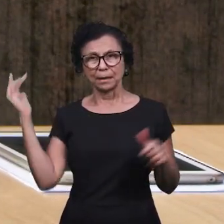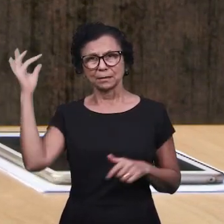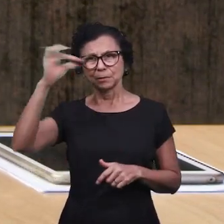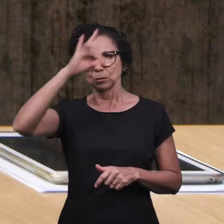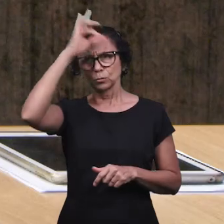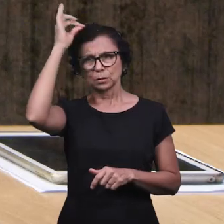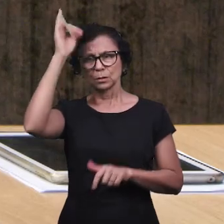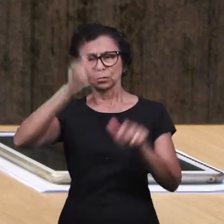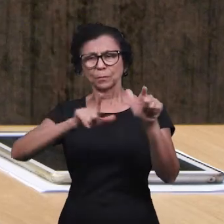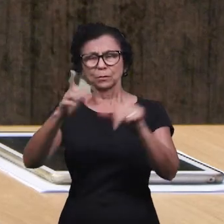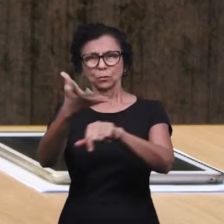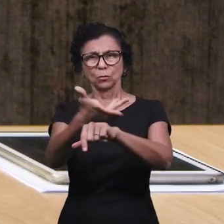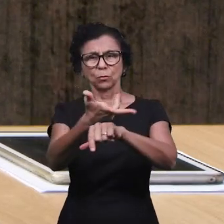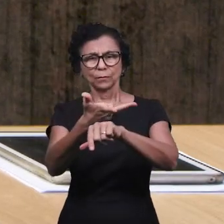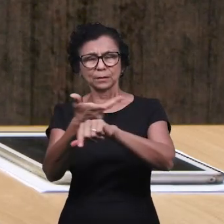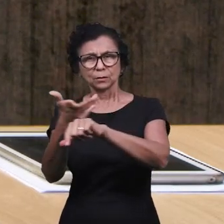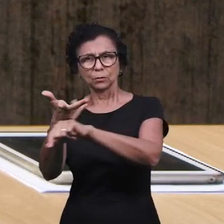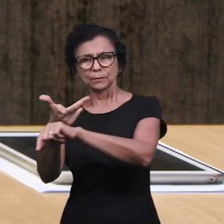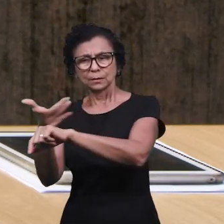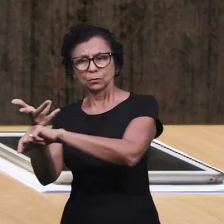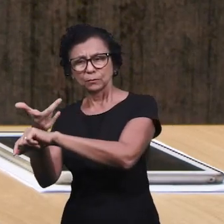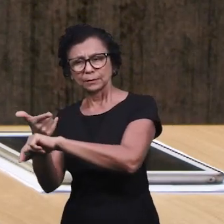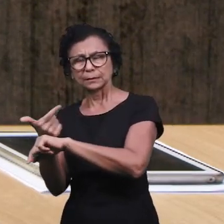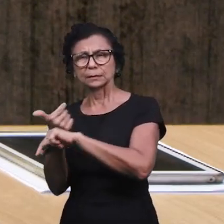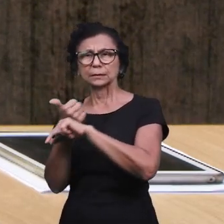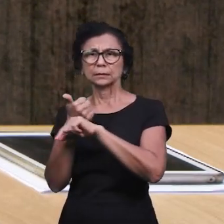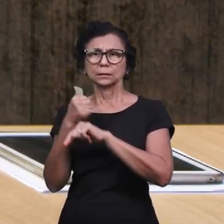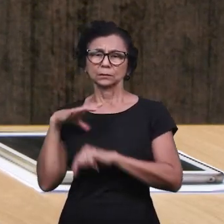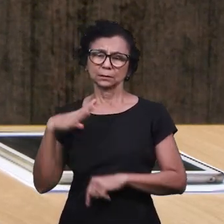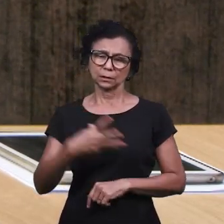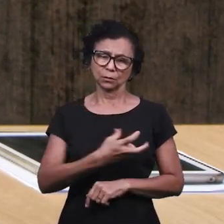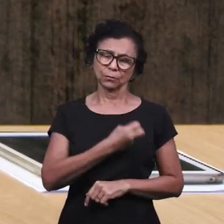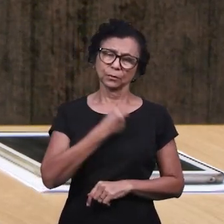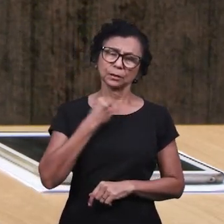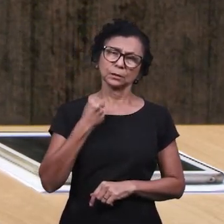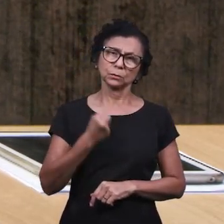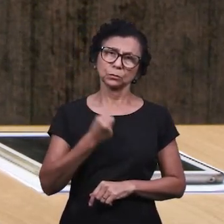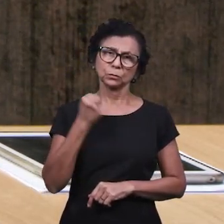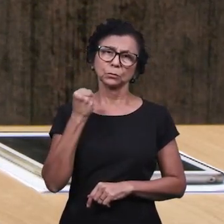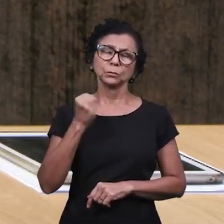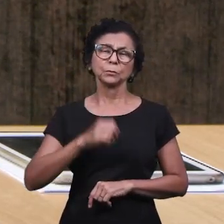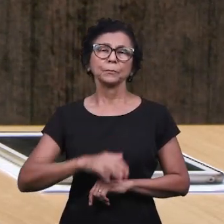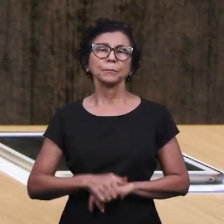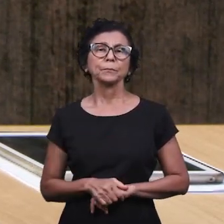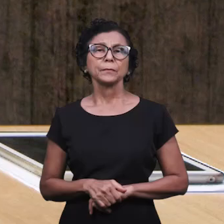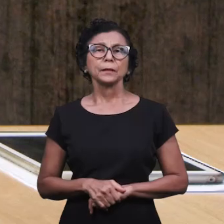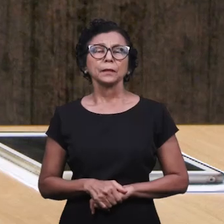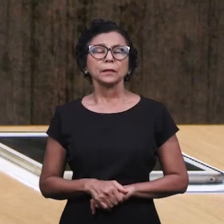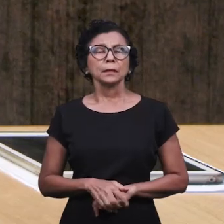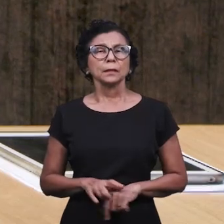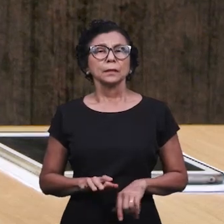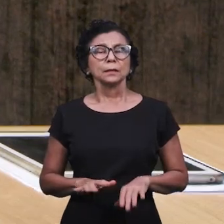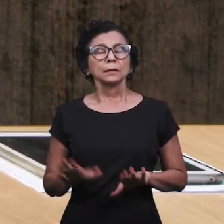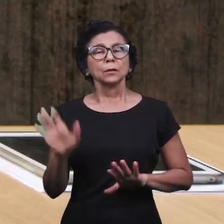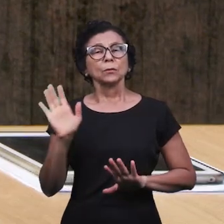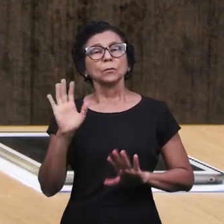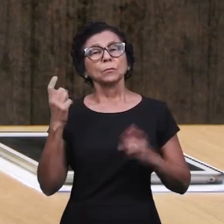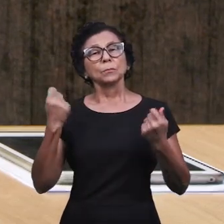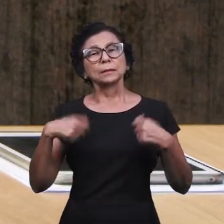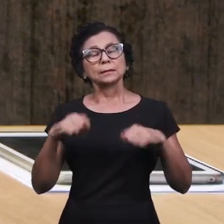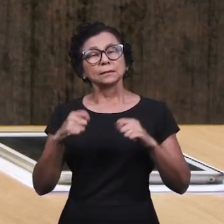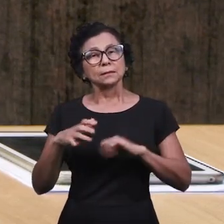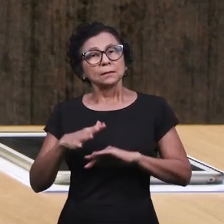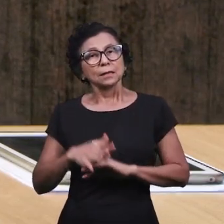vidas, um cuidado especial através da instituição pelo Espírito dos diáconos.